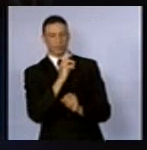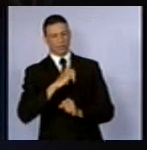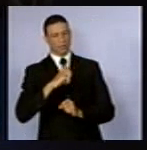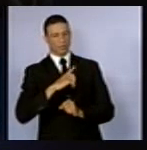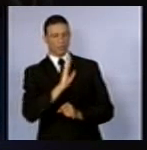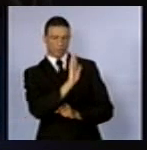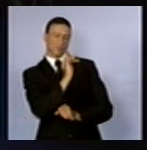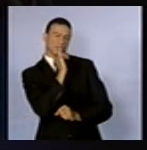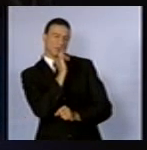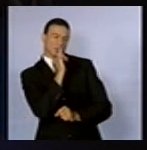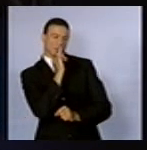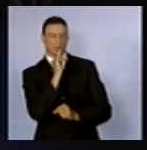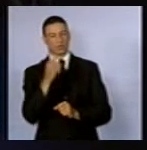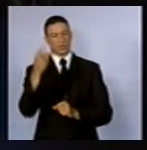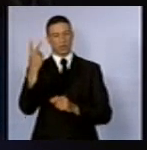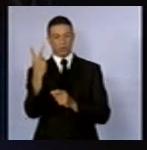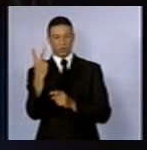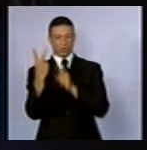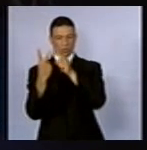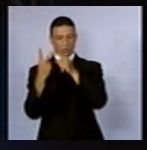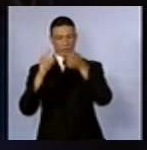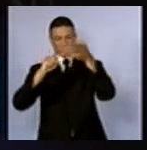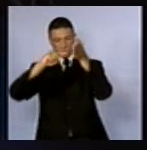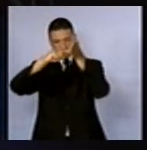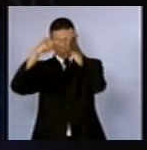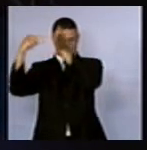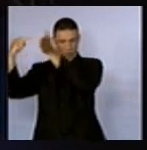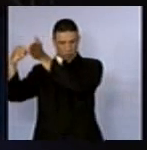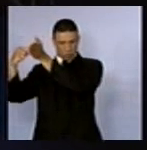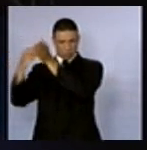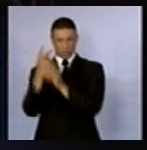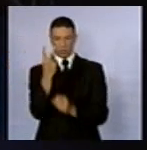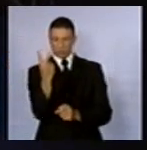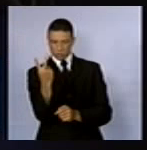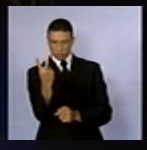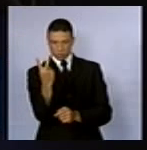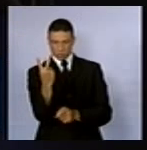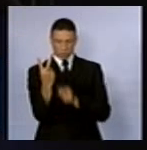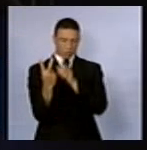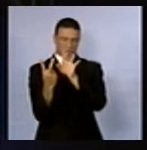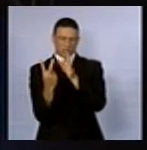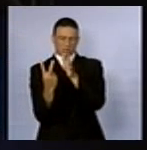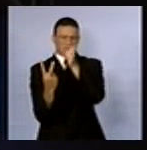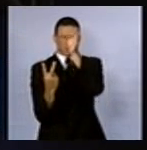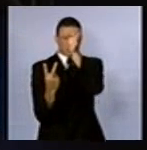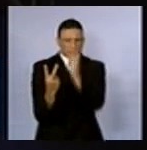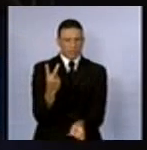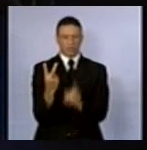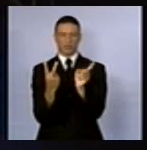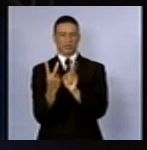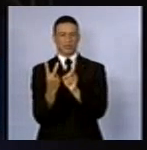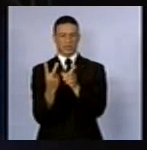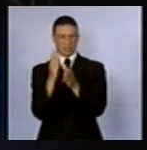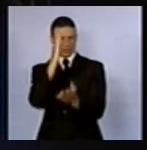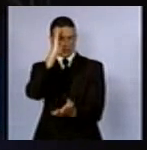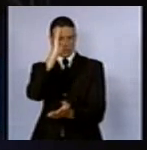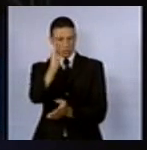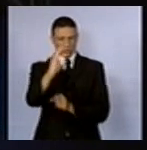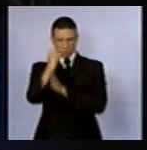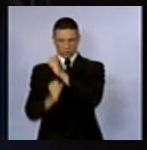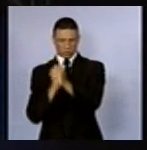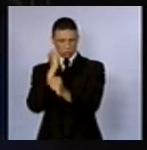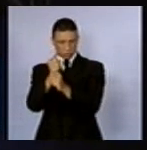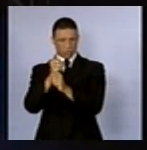em dois pontos da linha não tem uma não é uma ele tem que medir anualmente